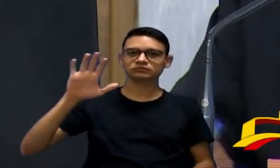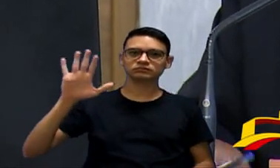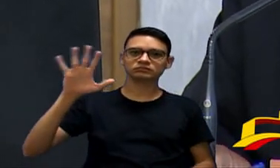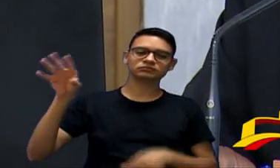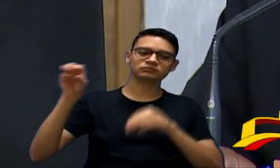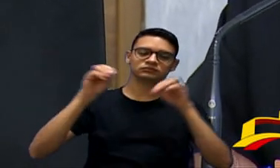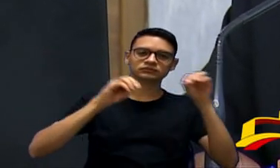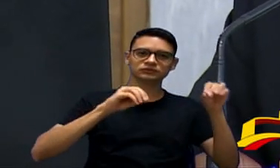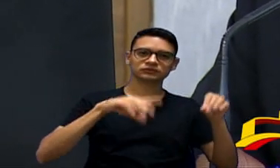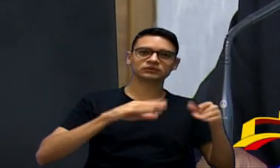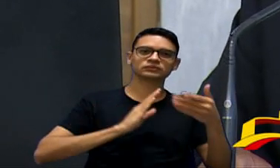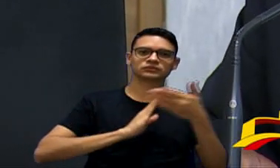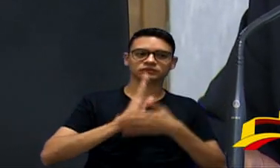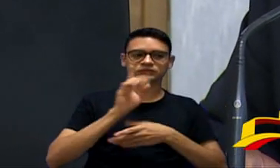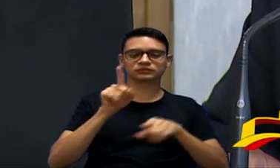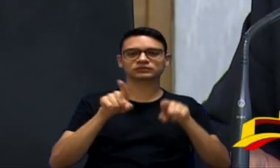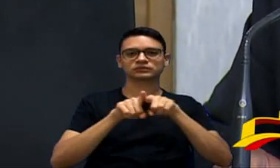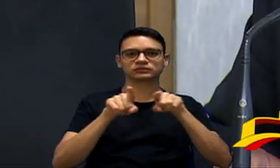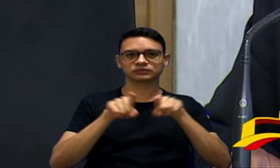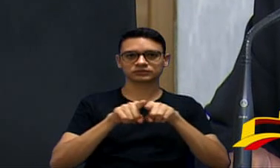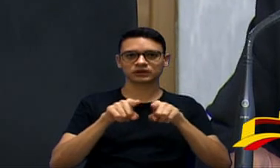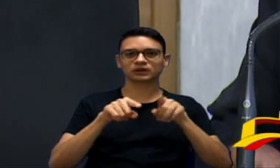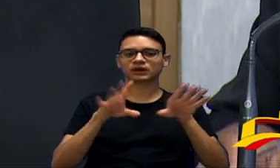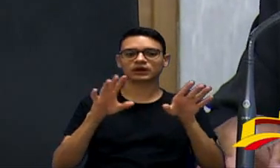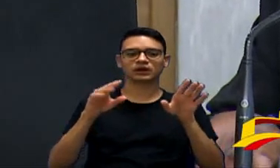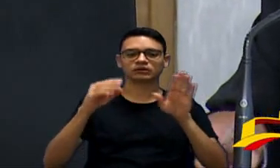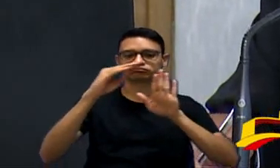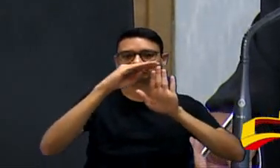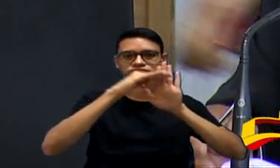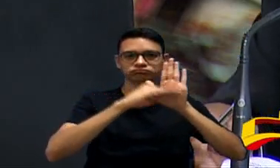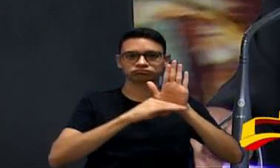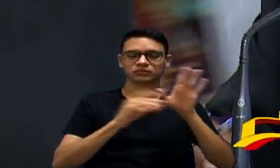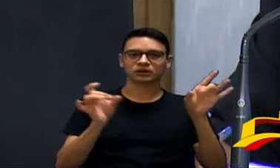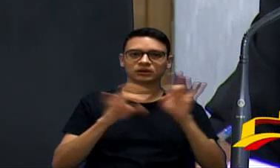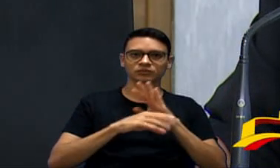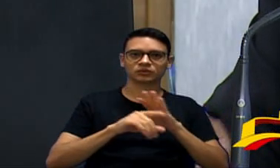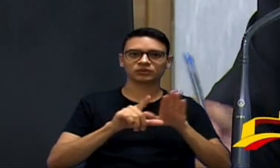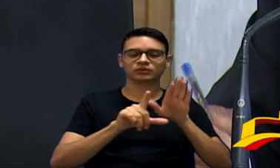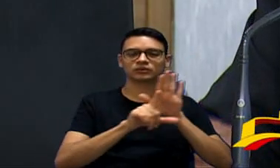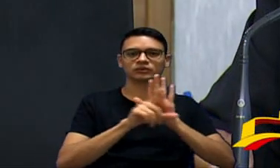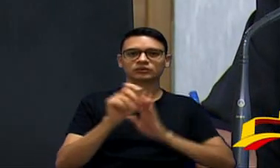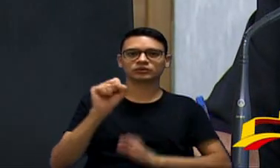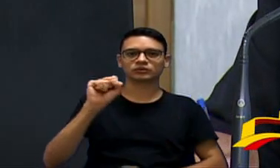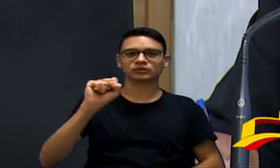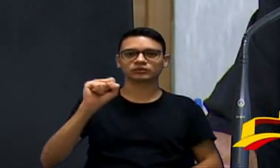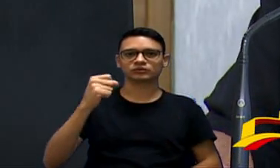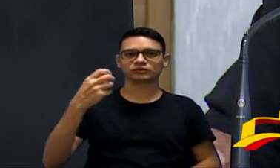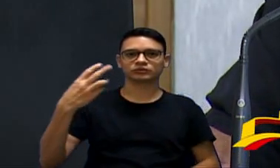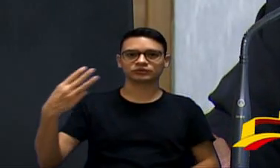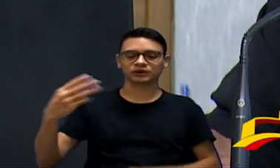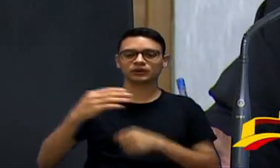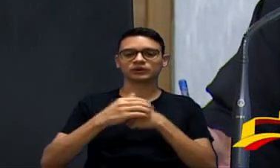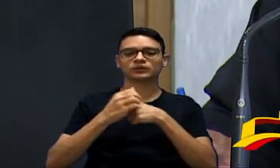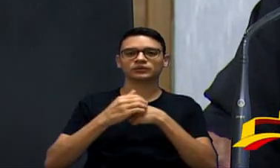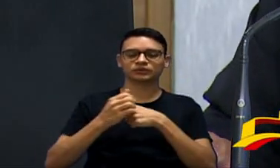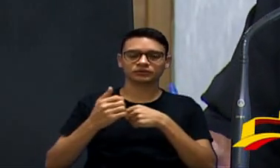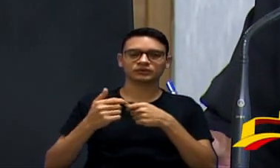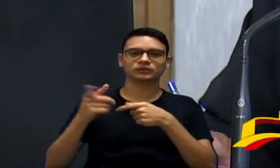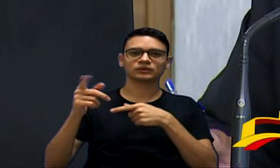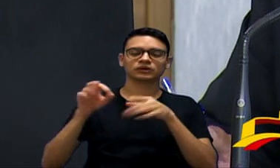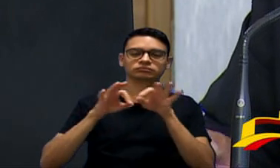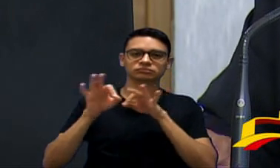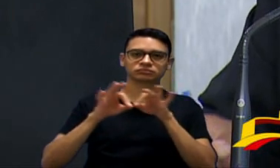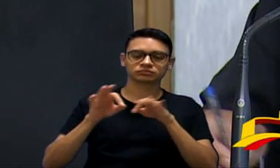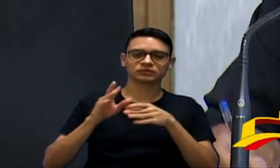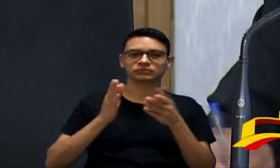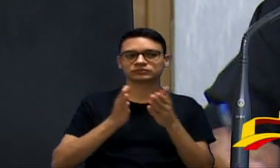estão, aprovado. Também, matéria de redação final, projeto de lei 83/2022, do vereador Rodrigo, também coloco em votação,